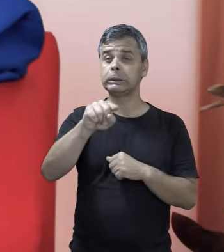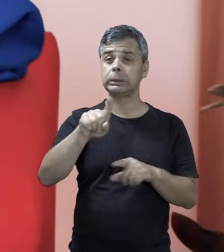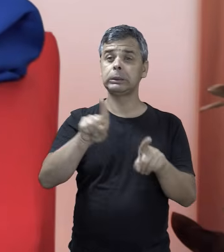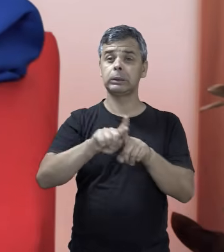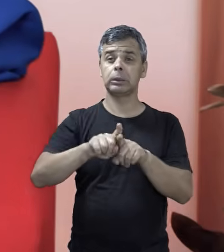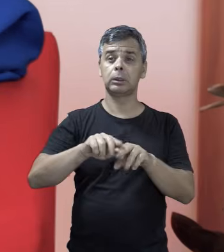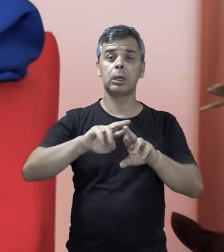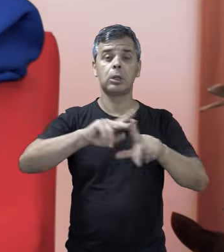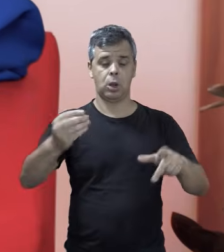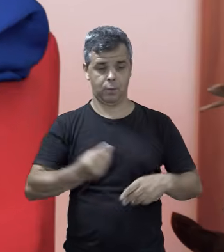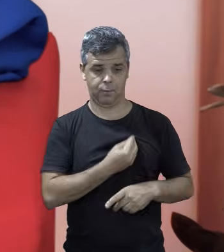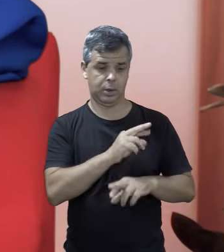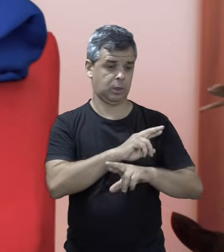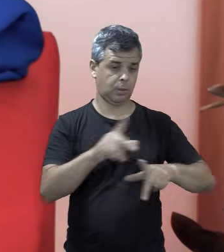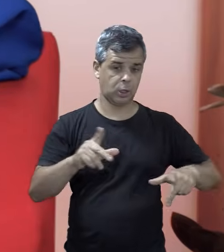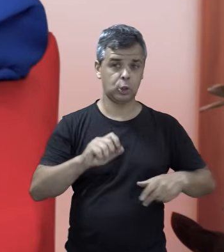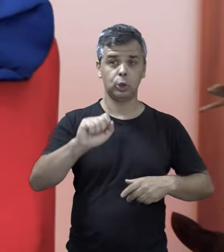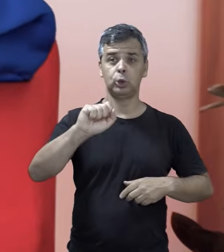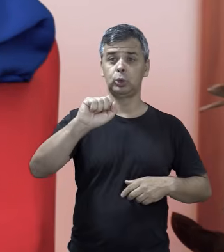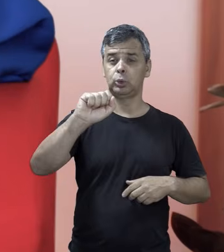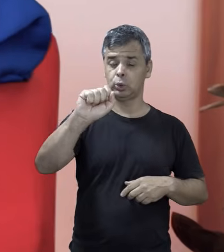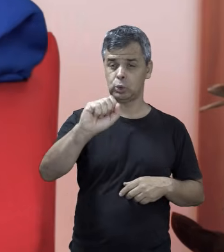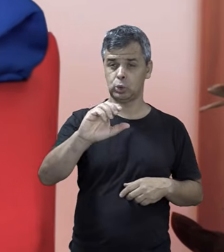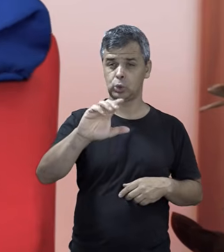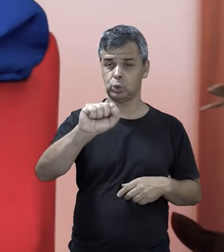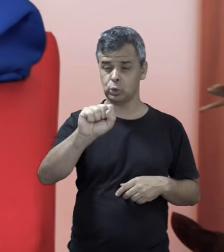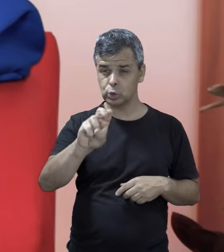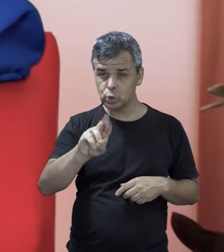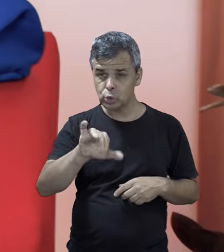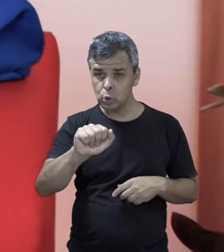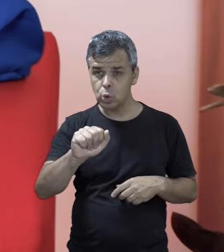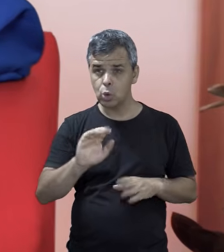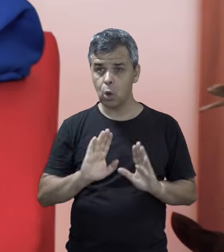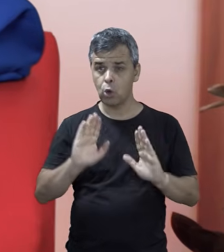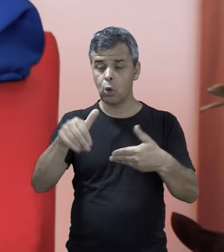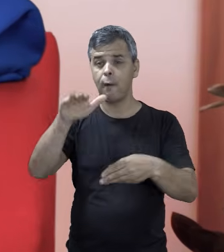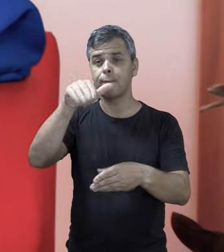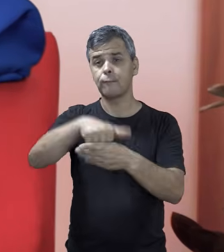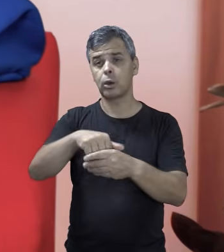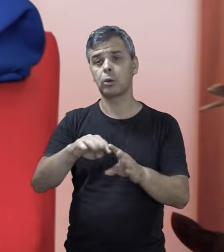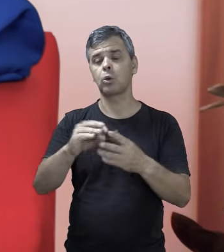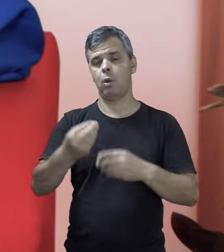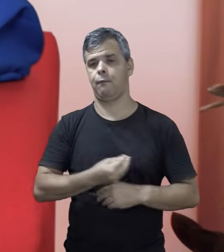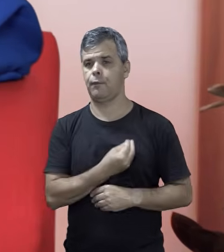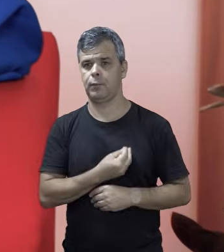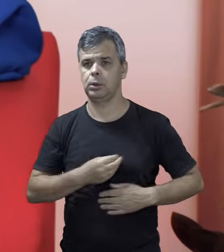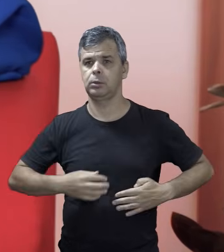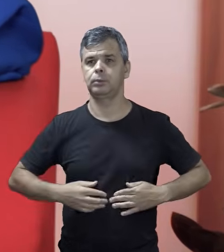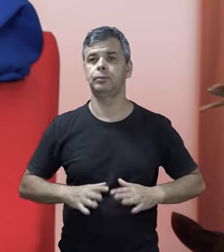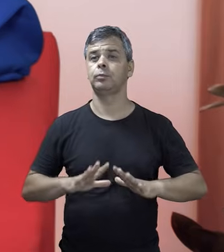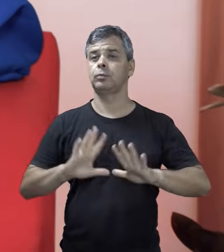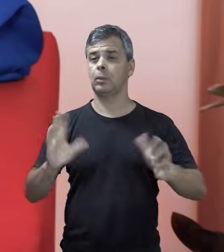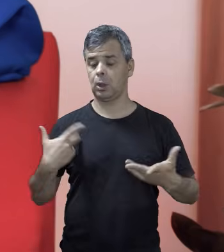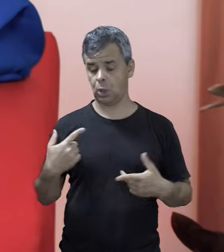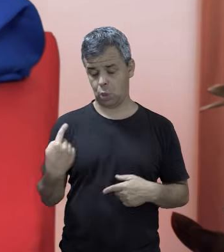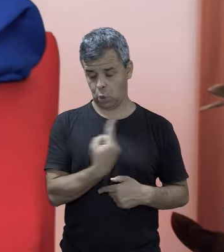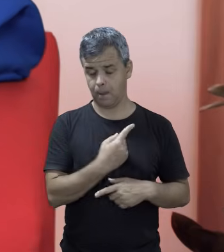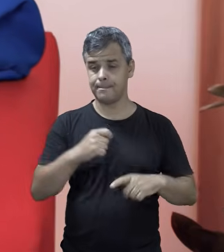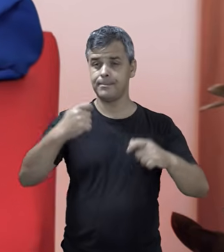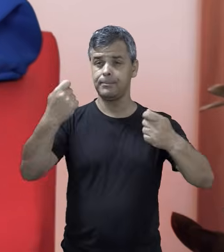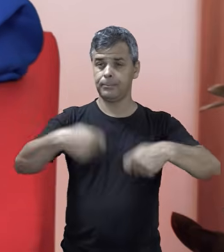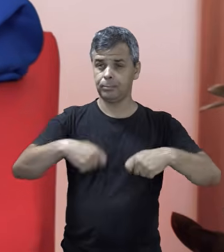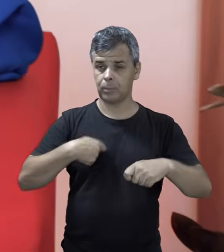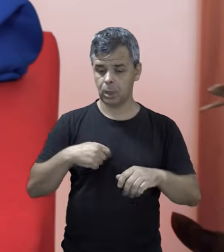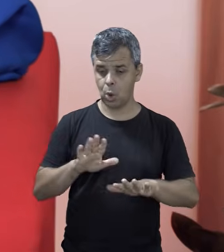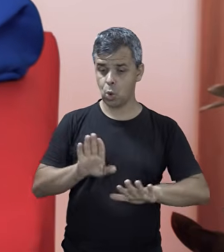gente tem outra realidade. No Sudeste, onde está concentrado a questão dos votos, tem uma outra realidade. Então, a gente precisa ter